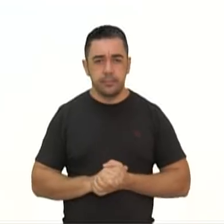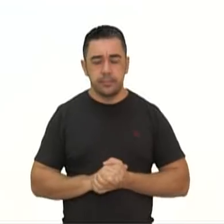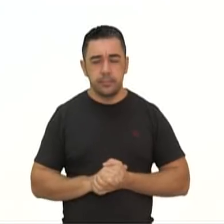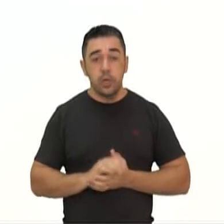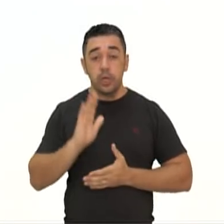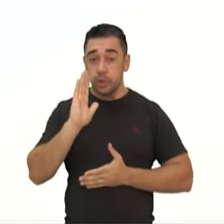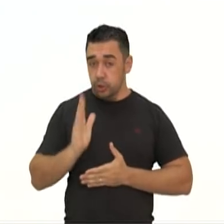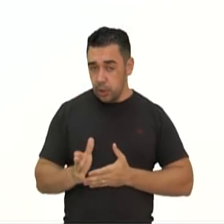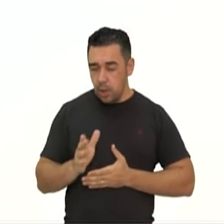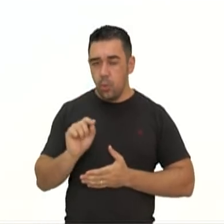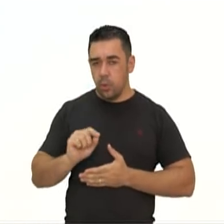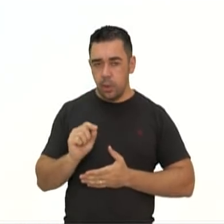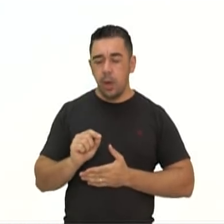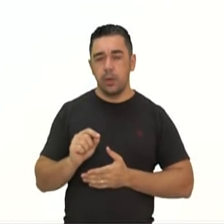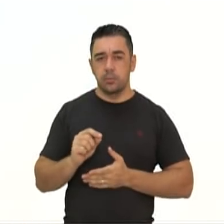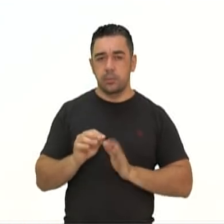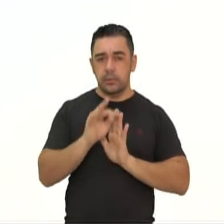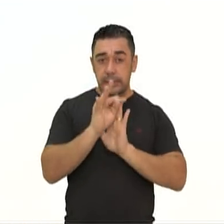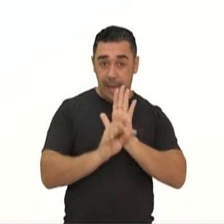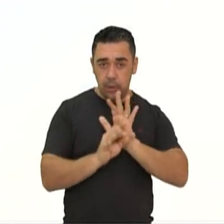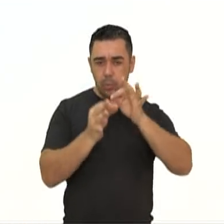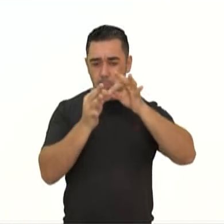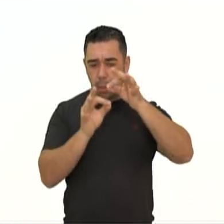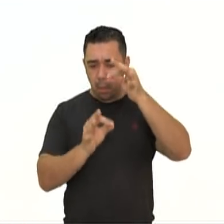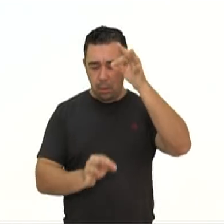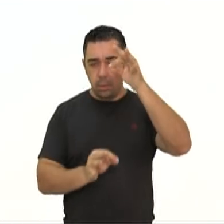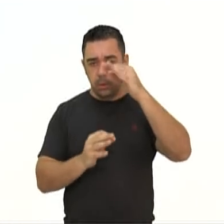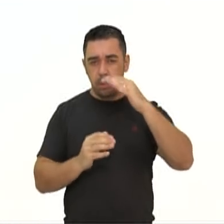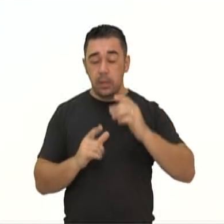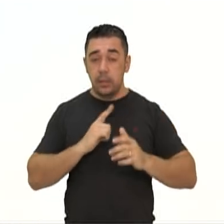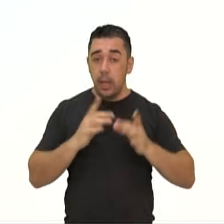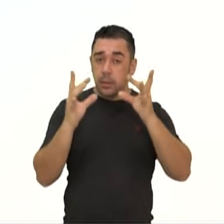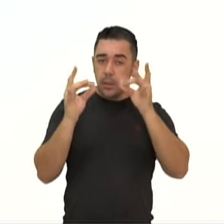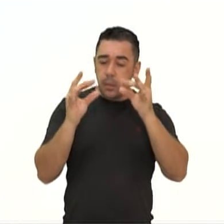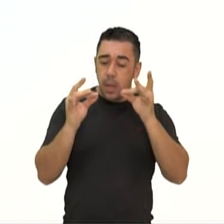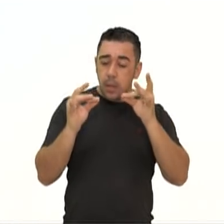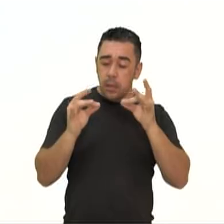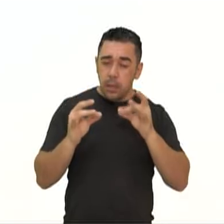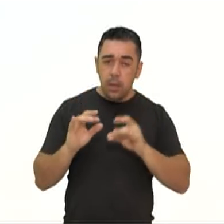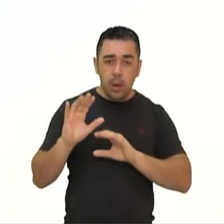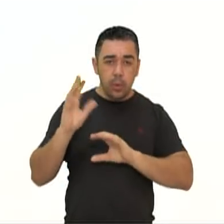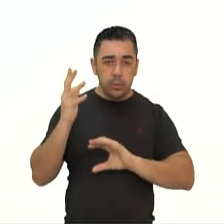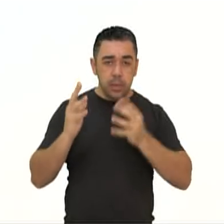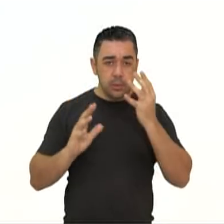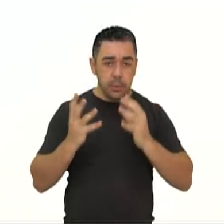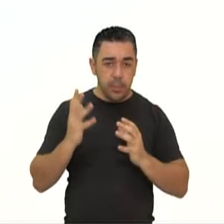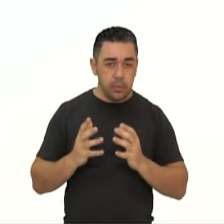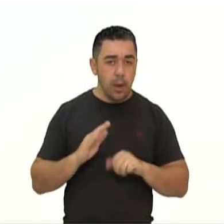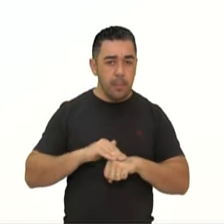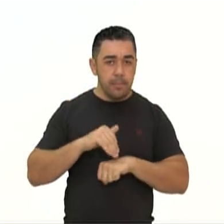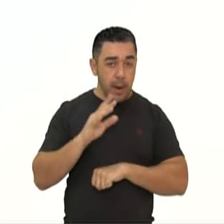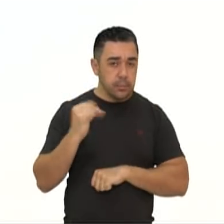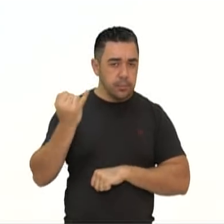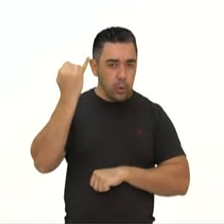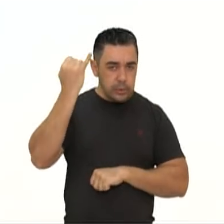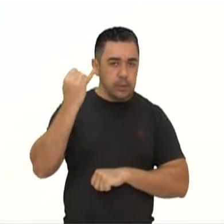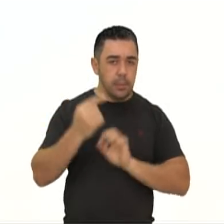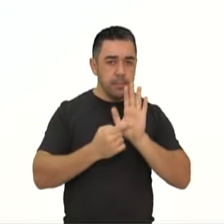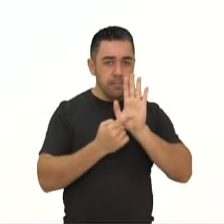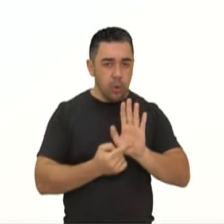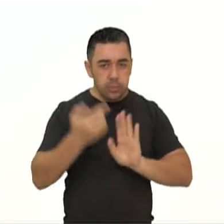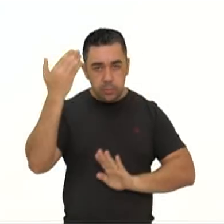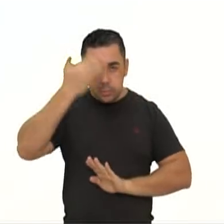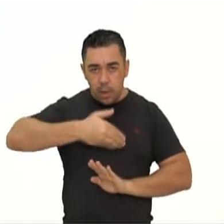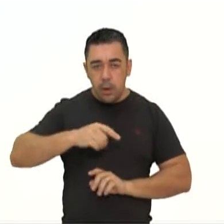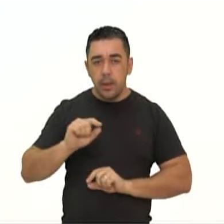da notícia, há um detalhamento maior dos fatos, destacando o que é mais relevante,